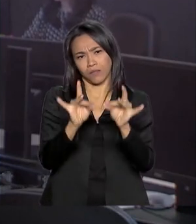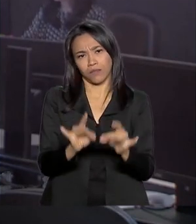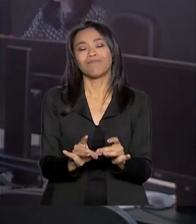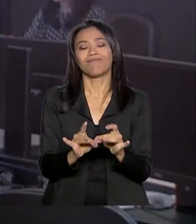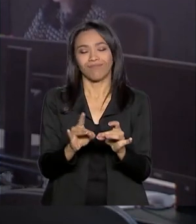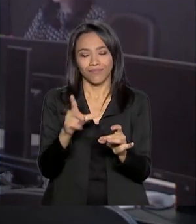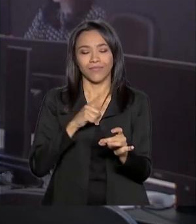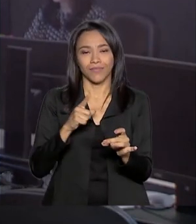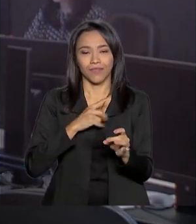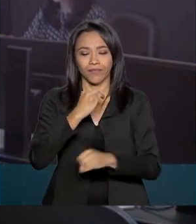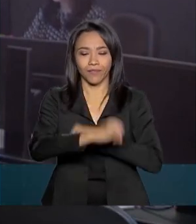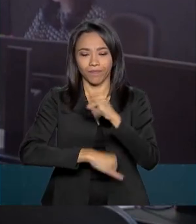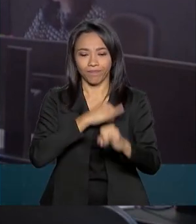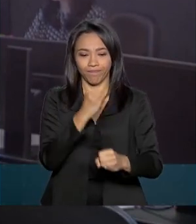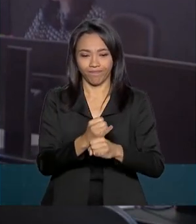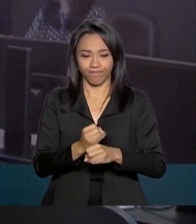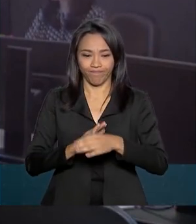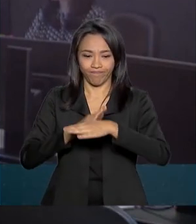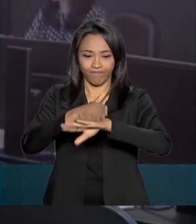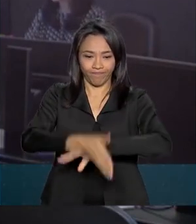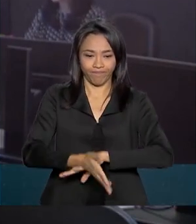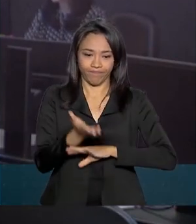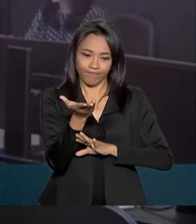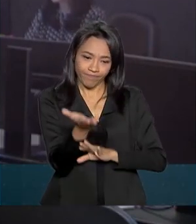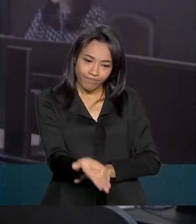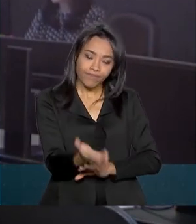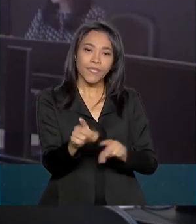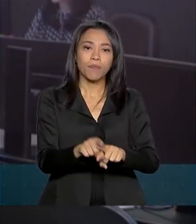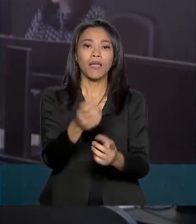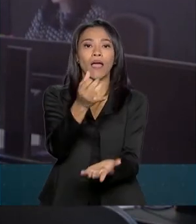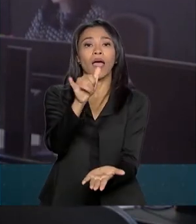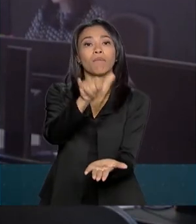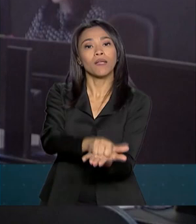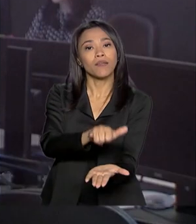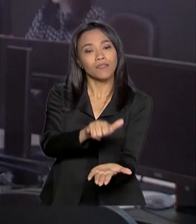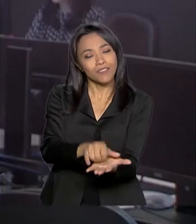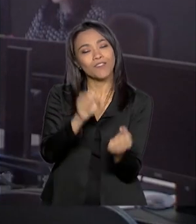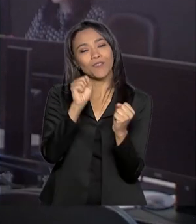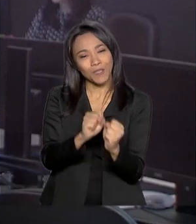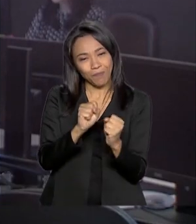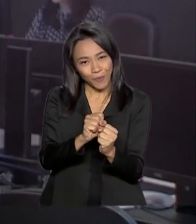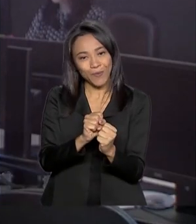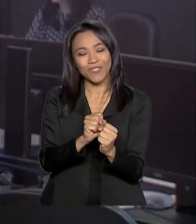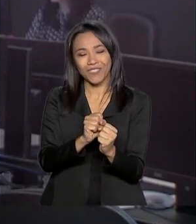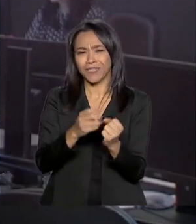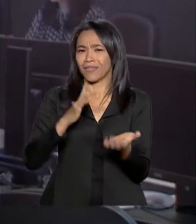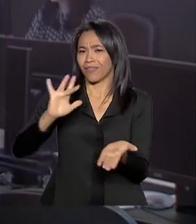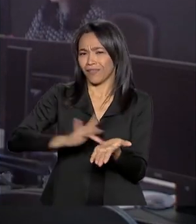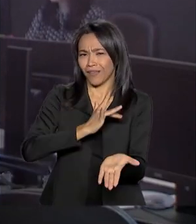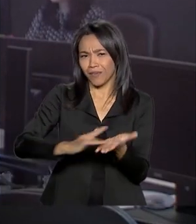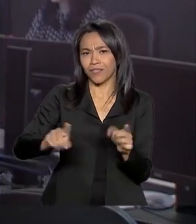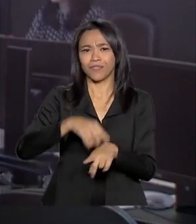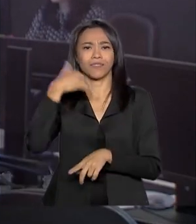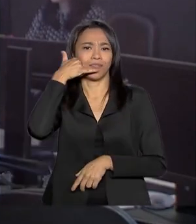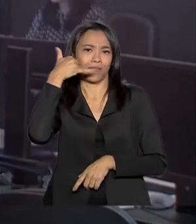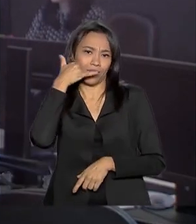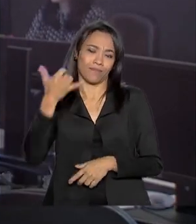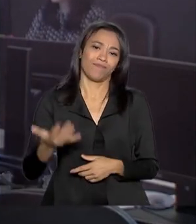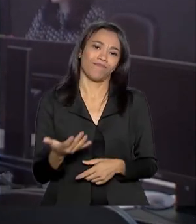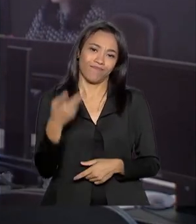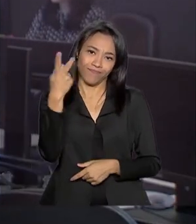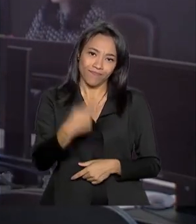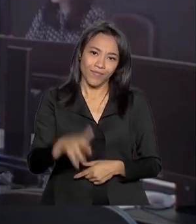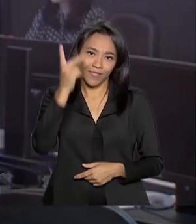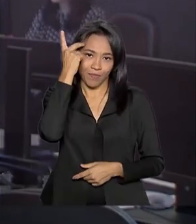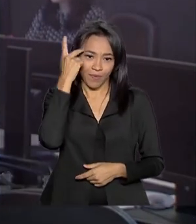estão disponíveis no site do Enem e no aplicativo, que pode ser baixado nas principais plataformas de tablets e celulares. De